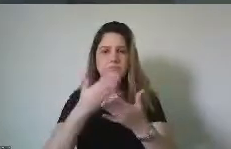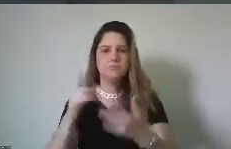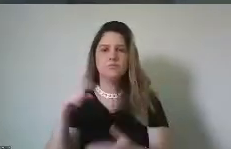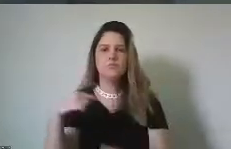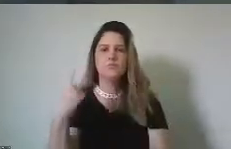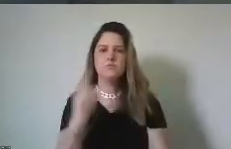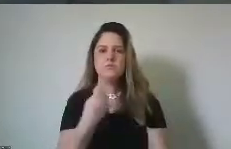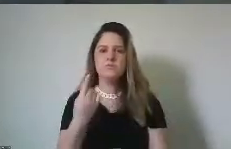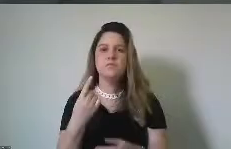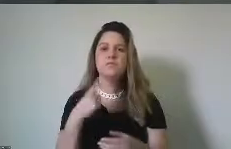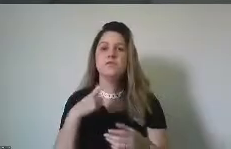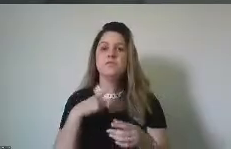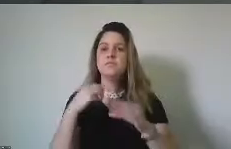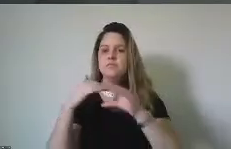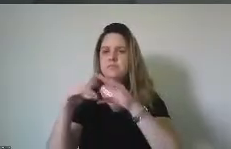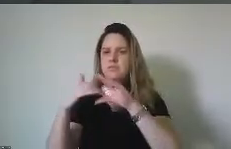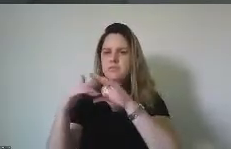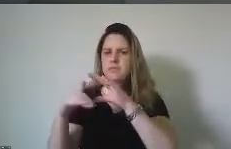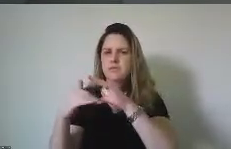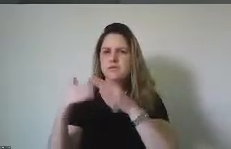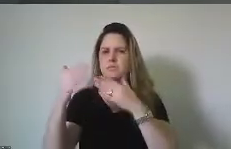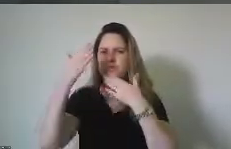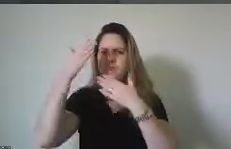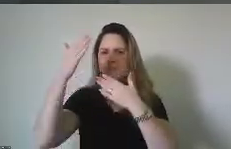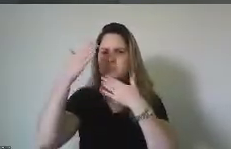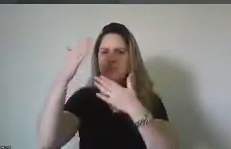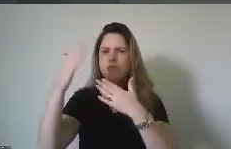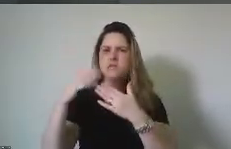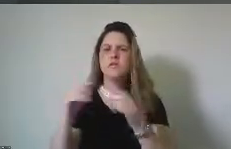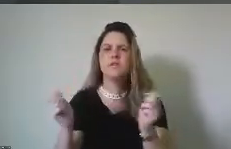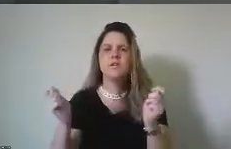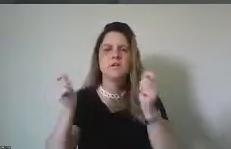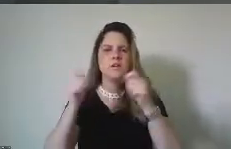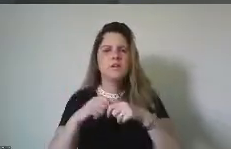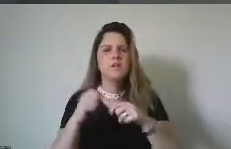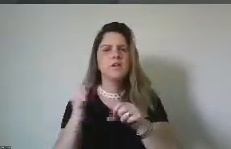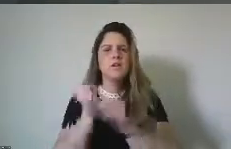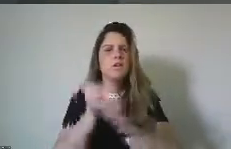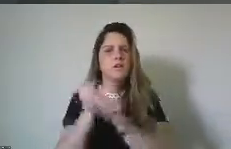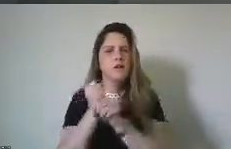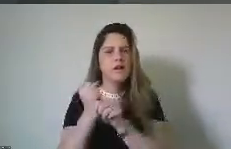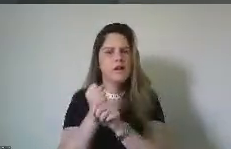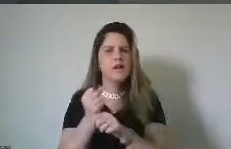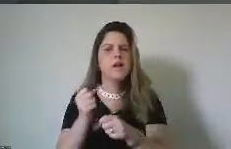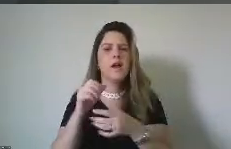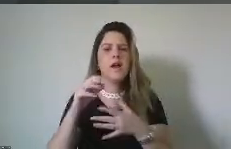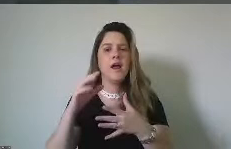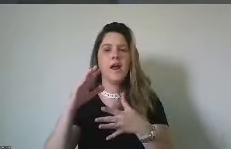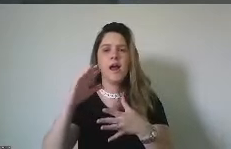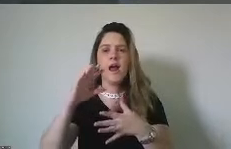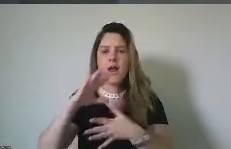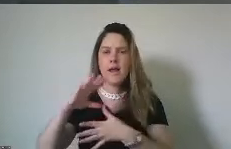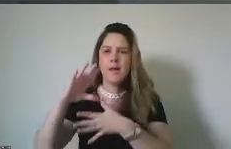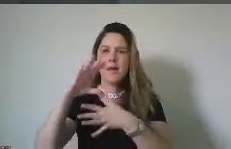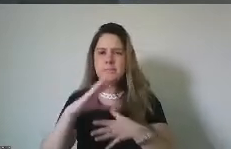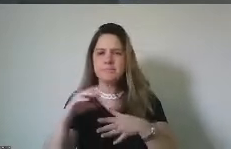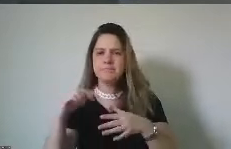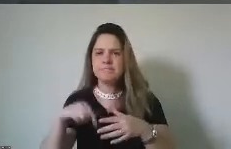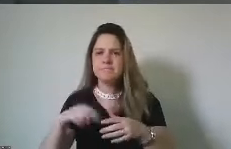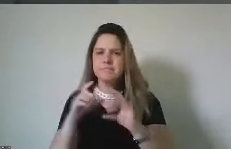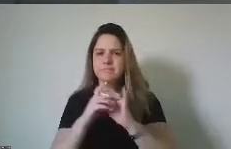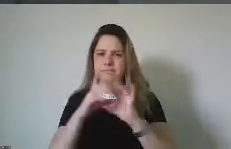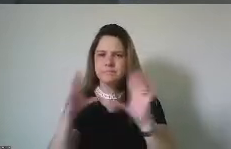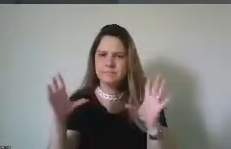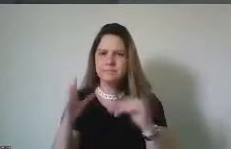uma mensagem agradecendo a nossa proximidade com os demais países latino-americanos pela nossa acionista controladora Isa